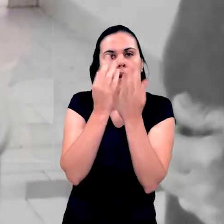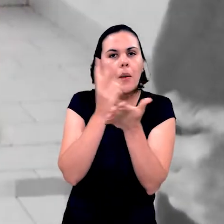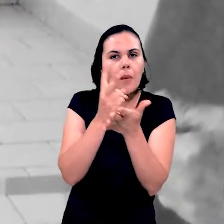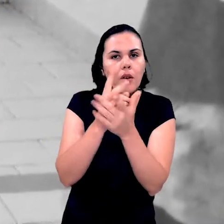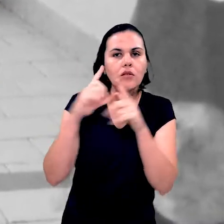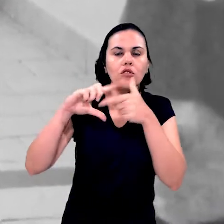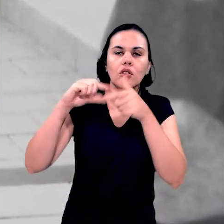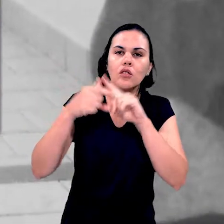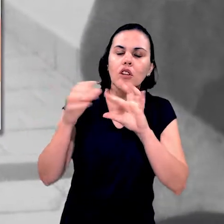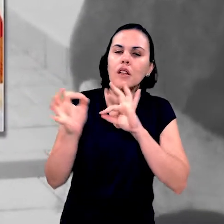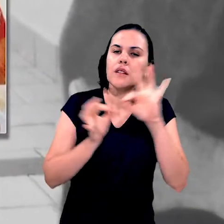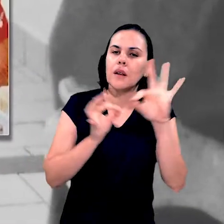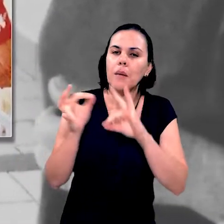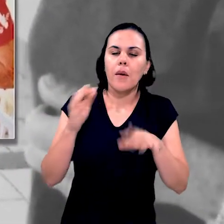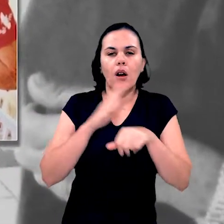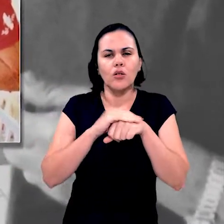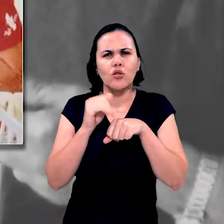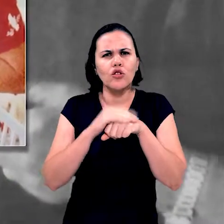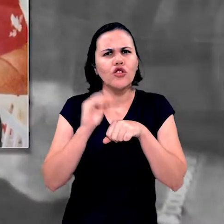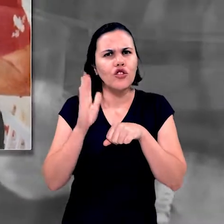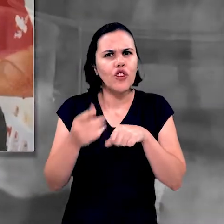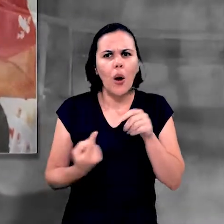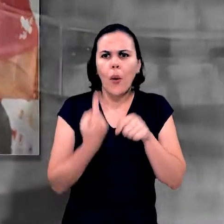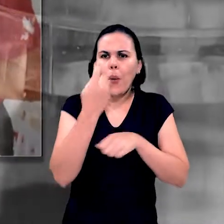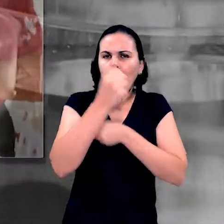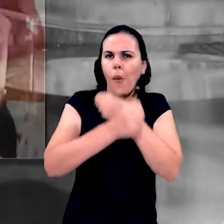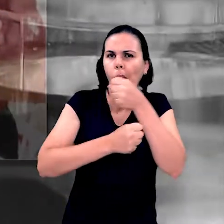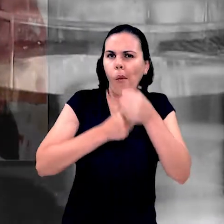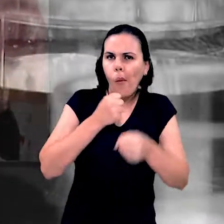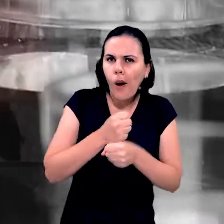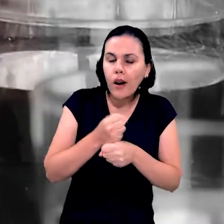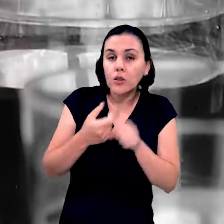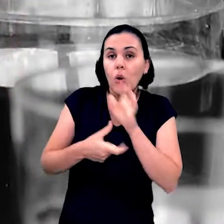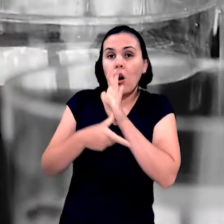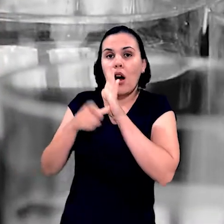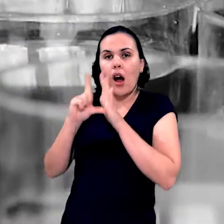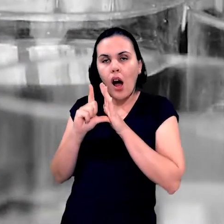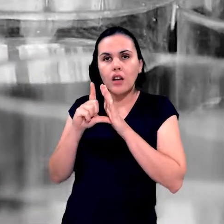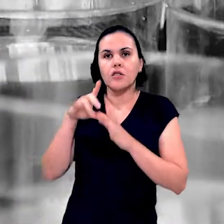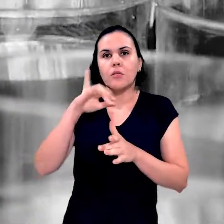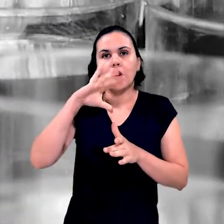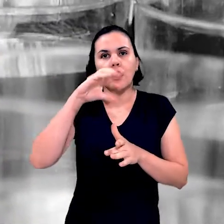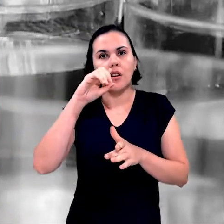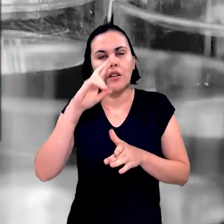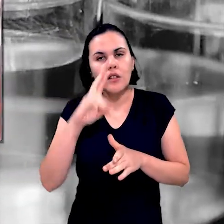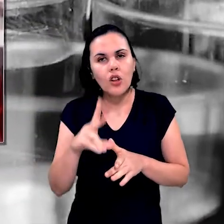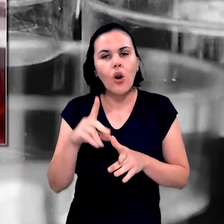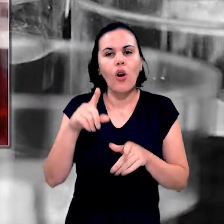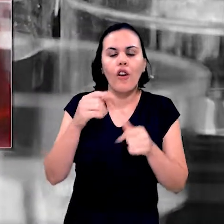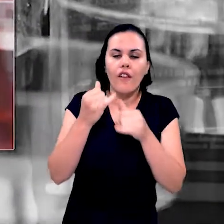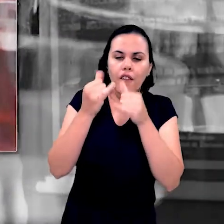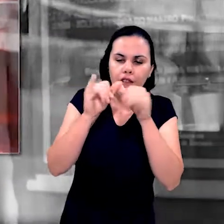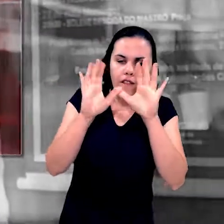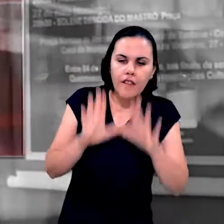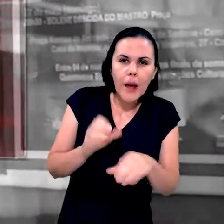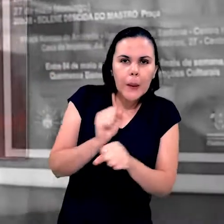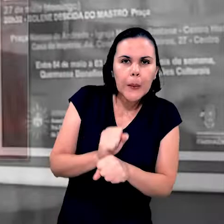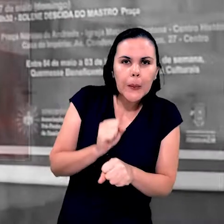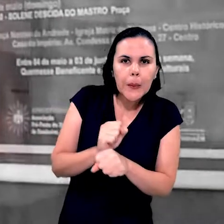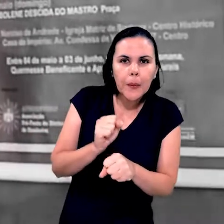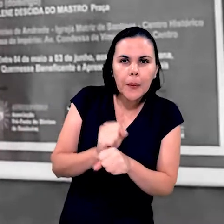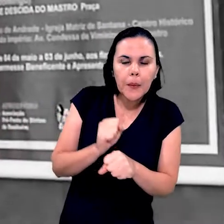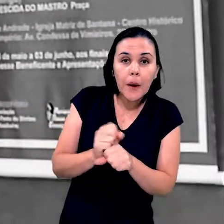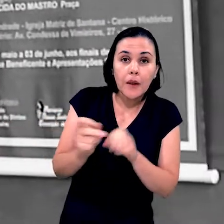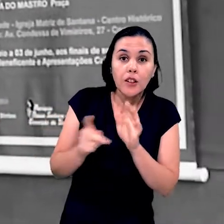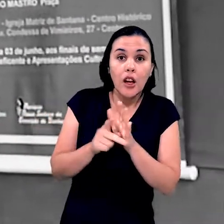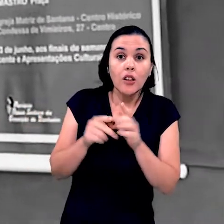famílias tradicionais, que preparam com muito carinho, já quase um ano antes, até esse licor, para ele que ele vai sendo curtido, um licor de vinho,